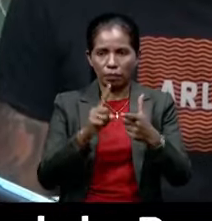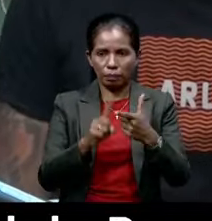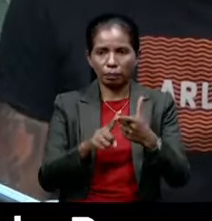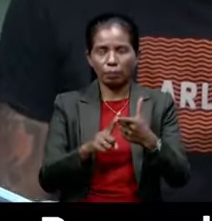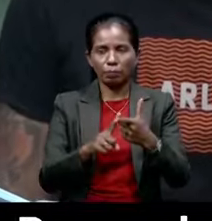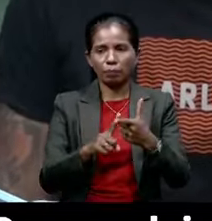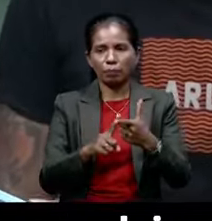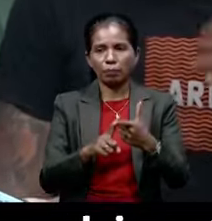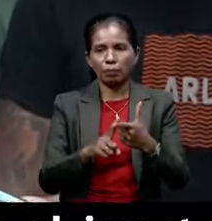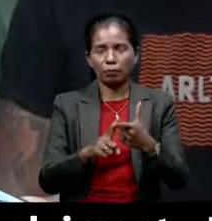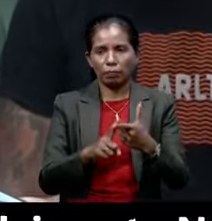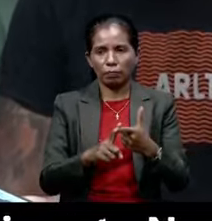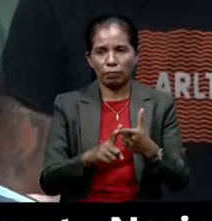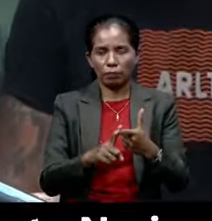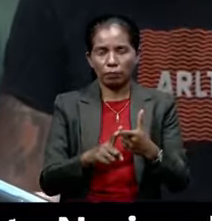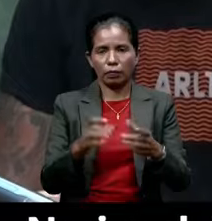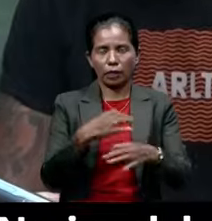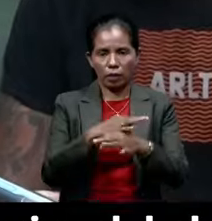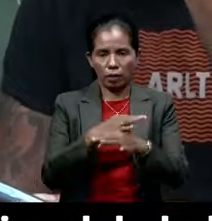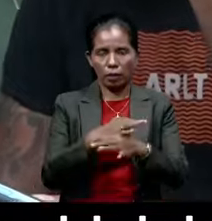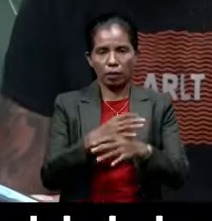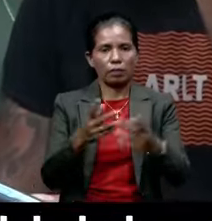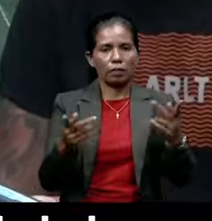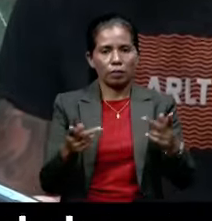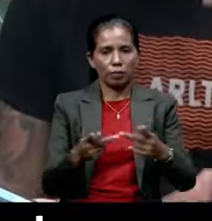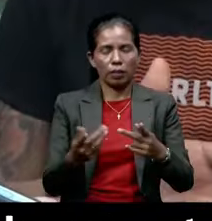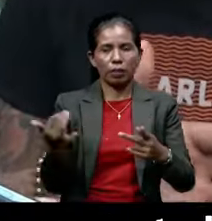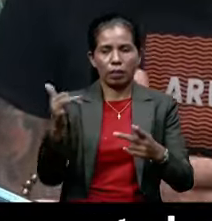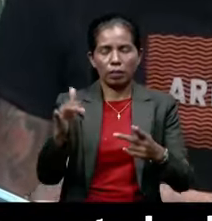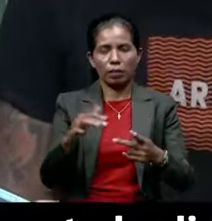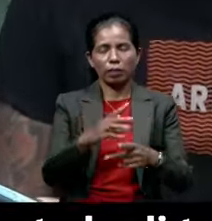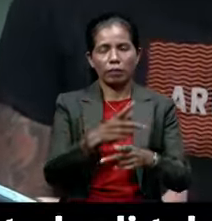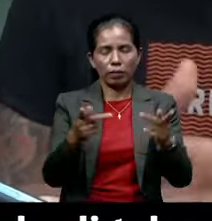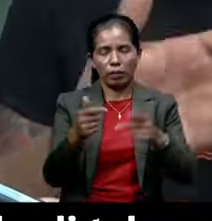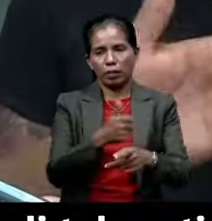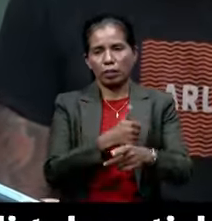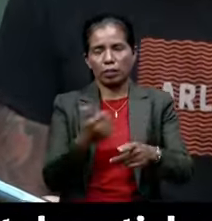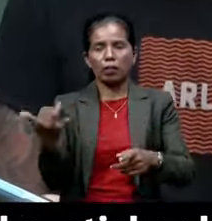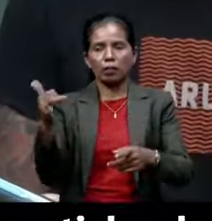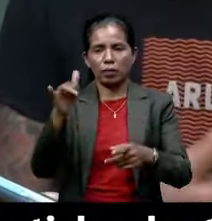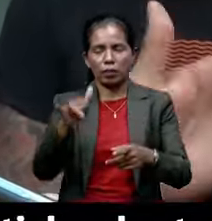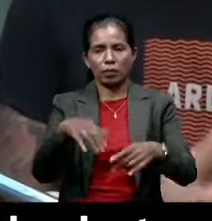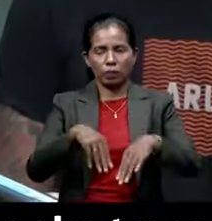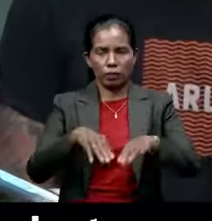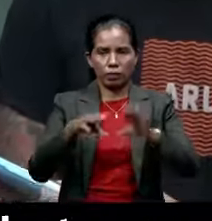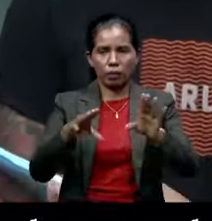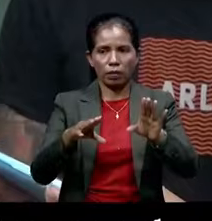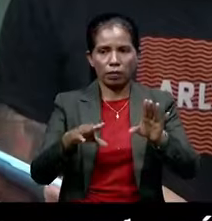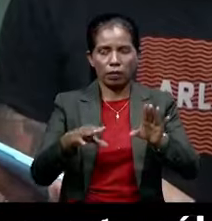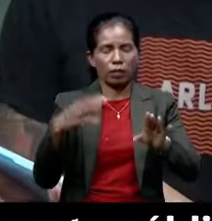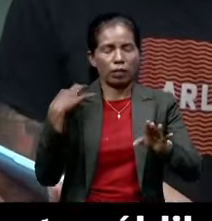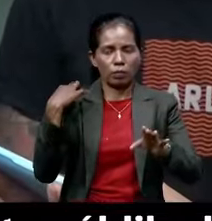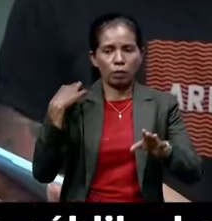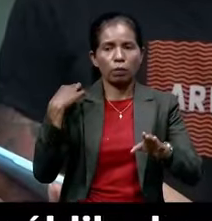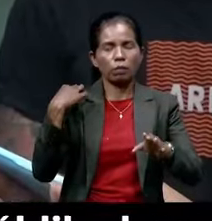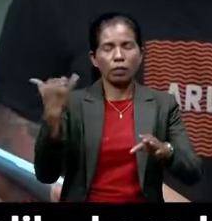kita hadiah tang fating ne nune fating balong ba sira fang obralan sira beli muda